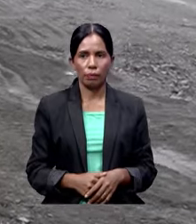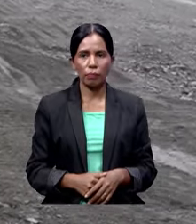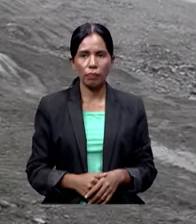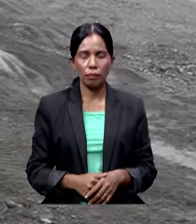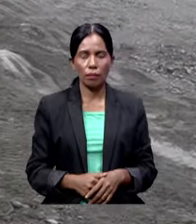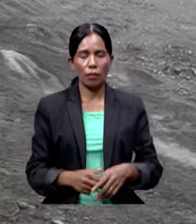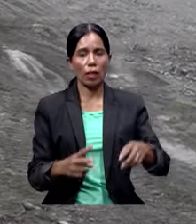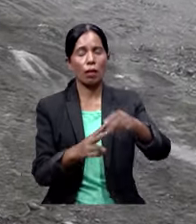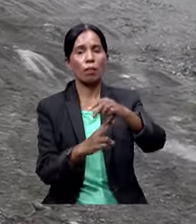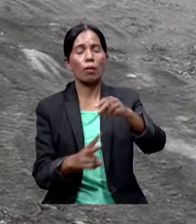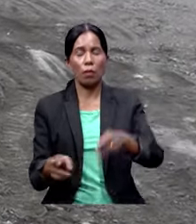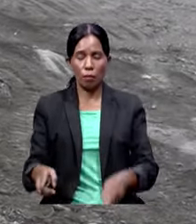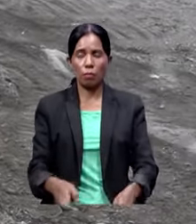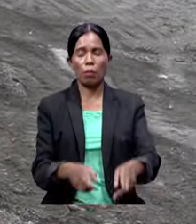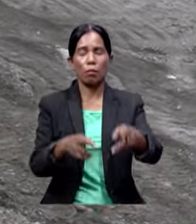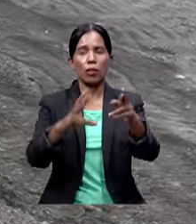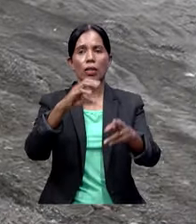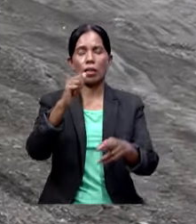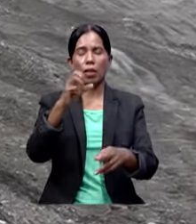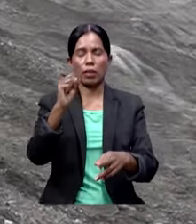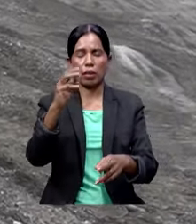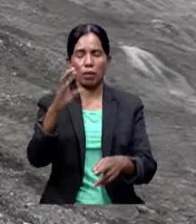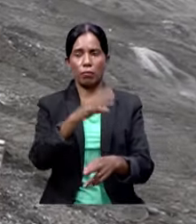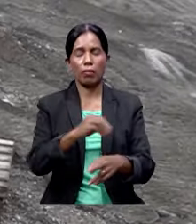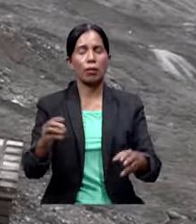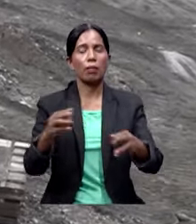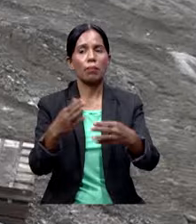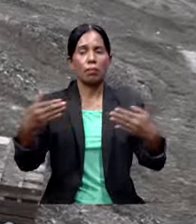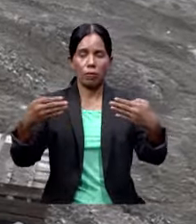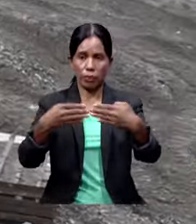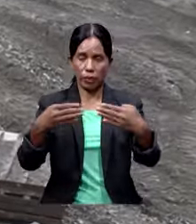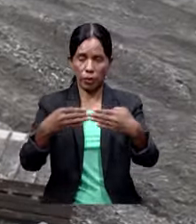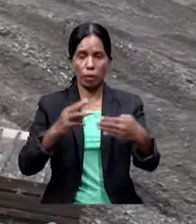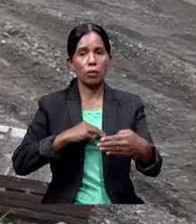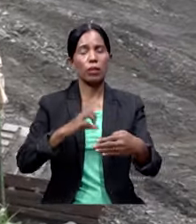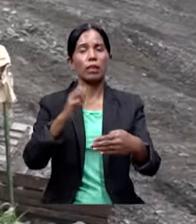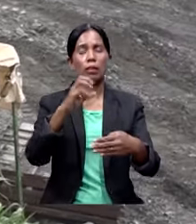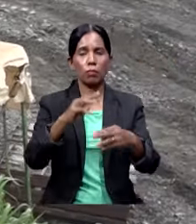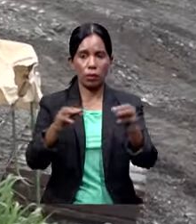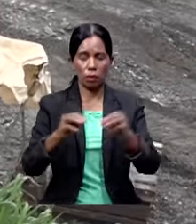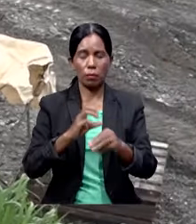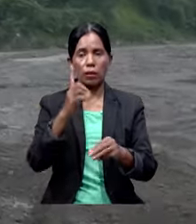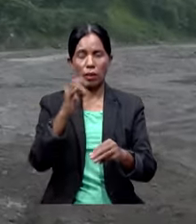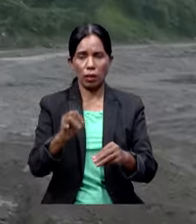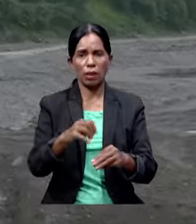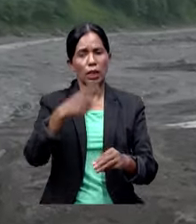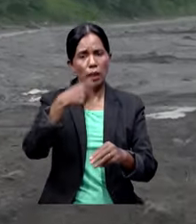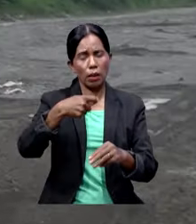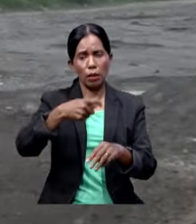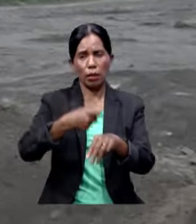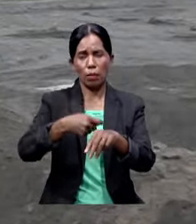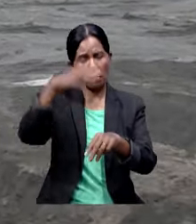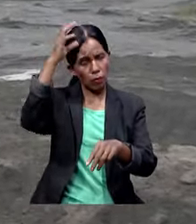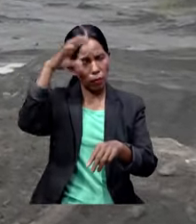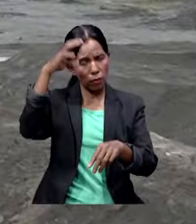Mota Kashnafar hanesa balize entre município Dili no Aileu, mai bem banheira tempo udang, mota refere sempre foi ameaça ba